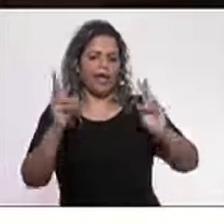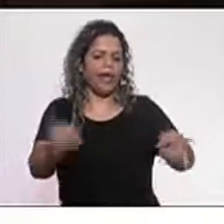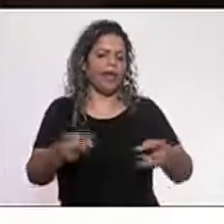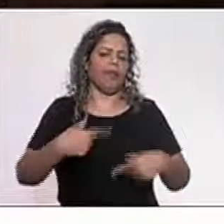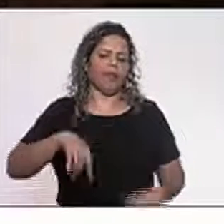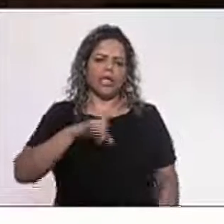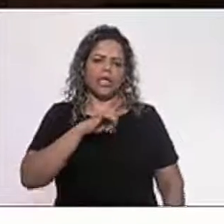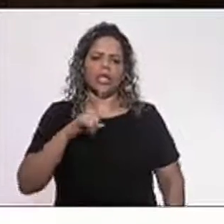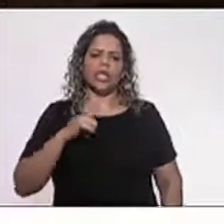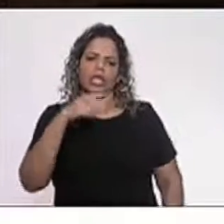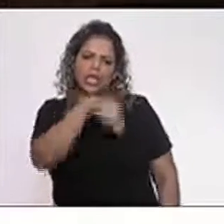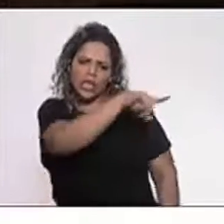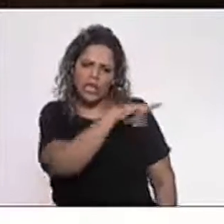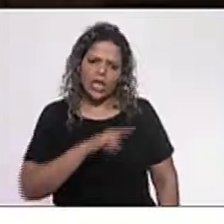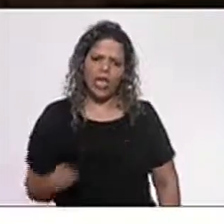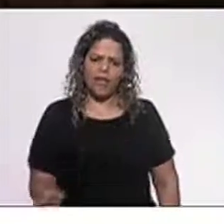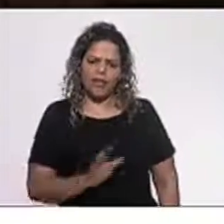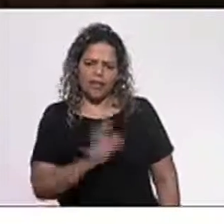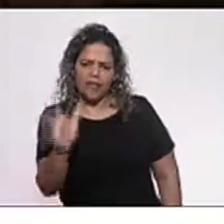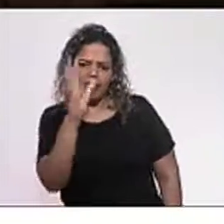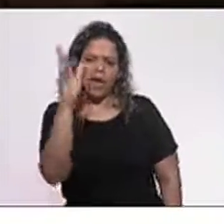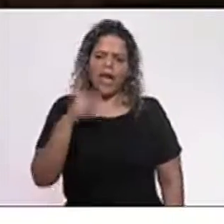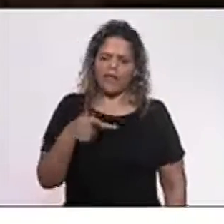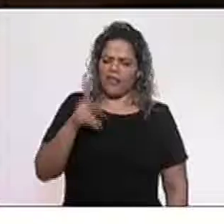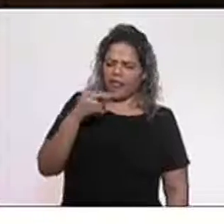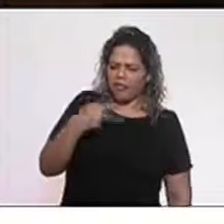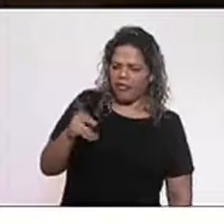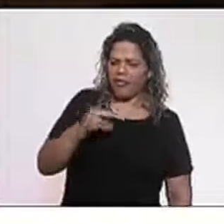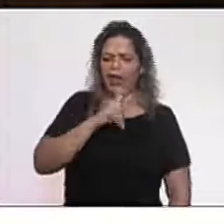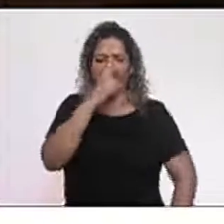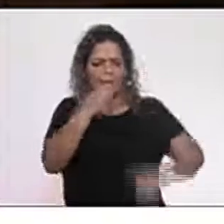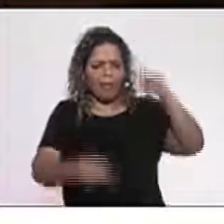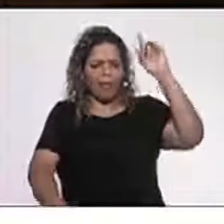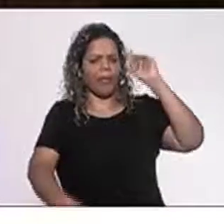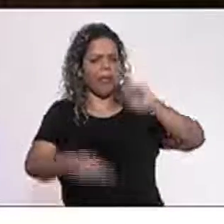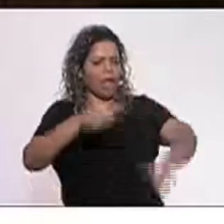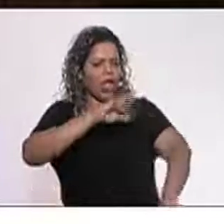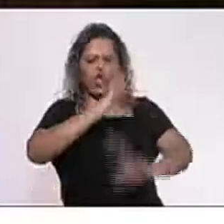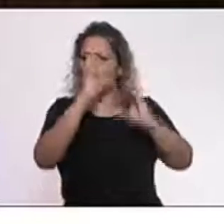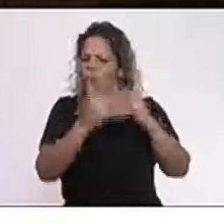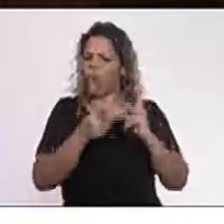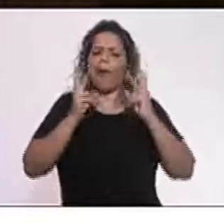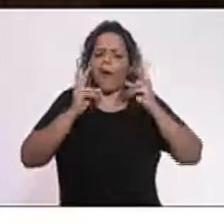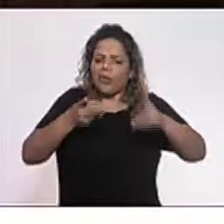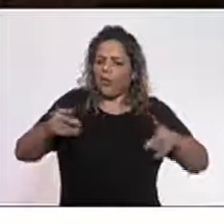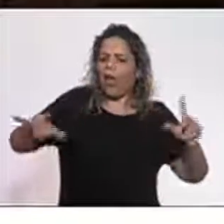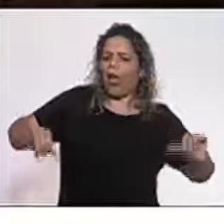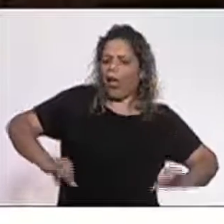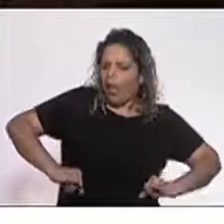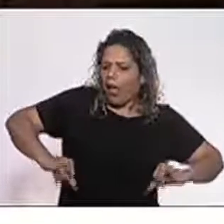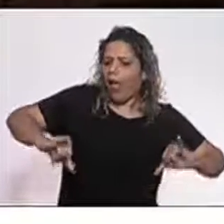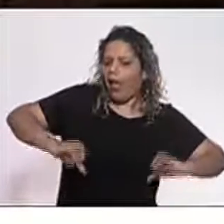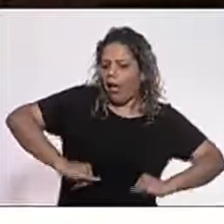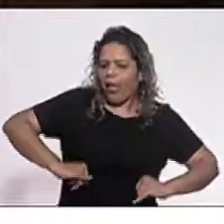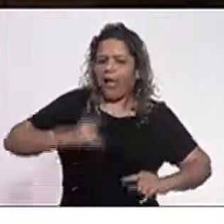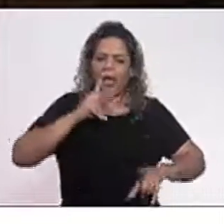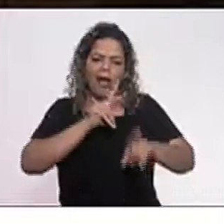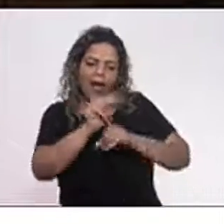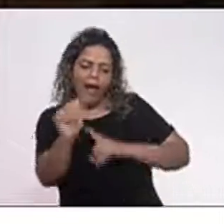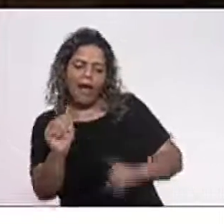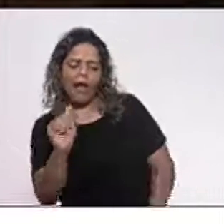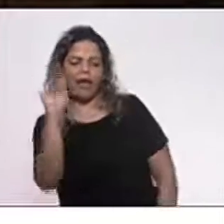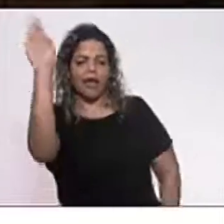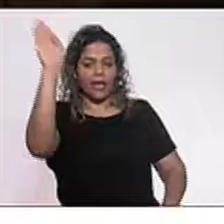que tem aí nas comunidades funk proibido e de tudo mais. Para quê? Para continuar a vítima. Porque é assim que se ganha